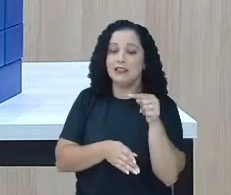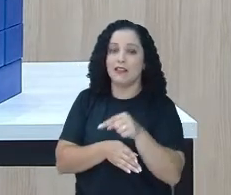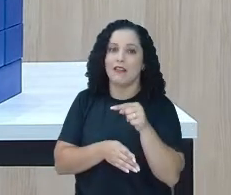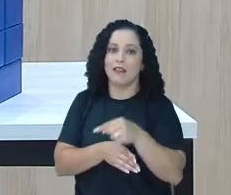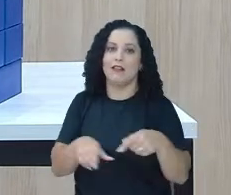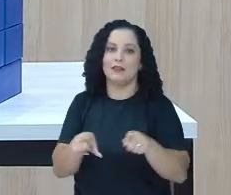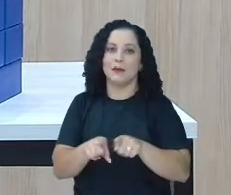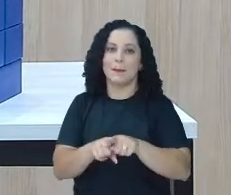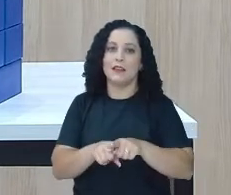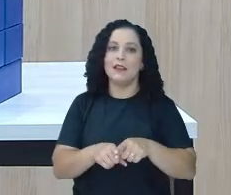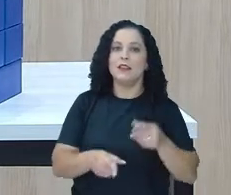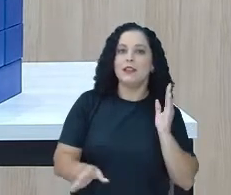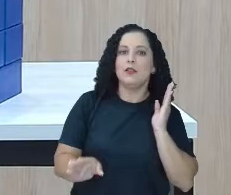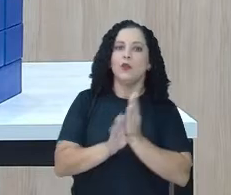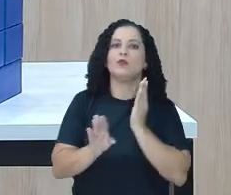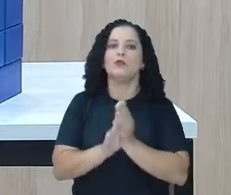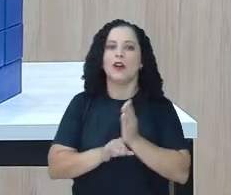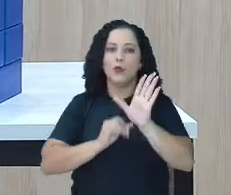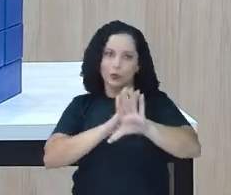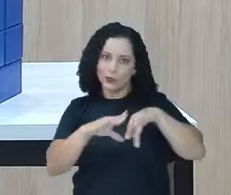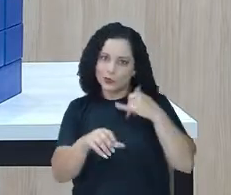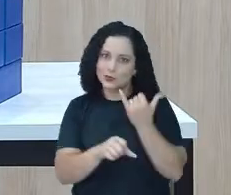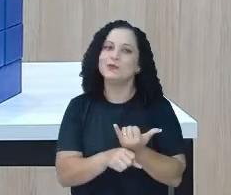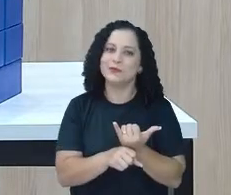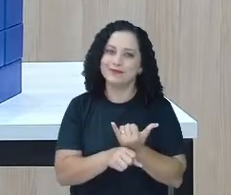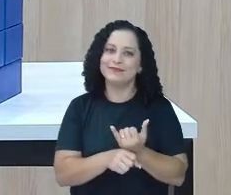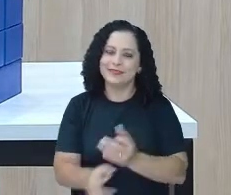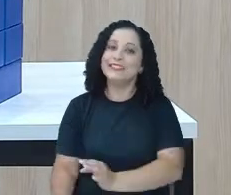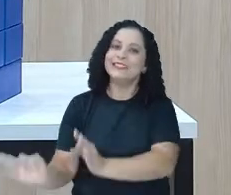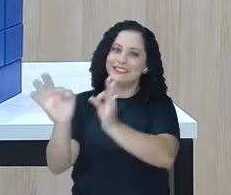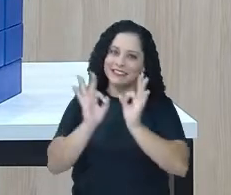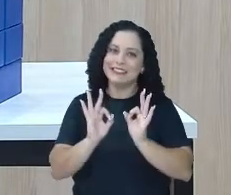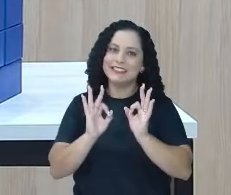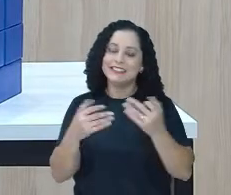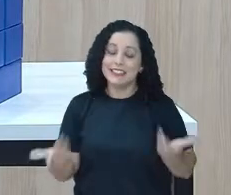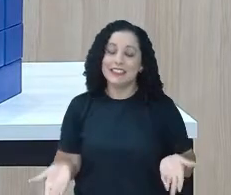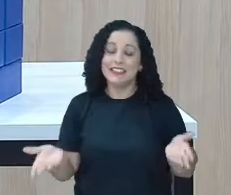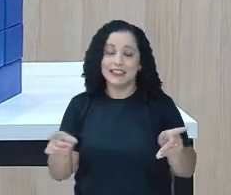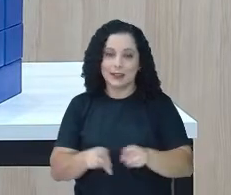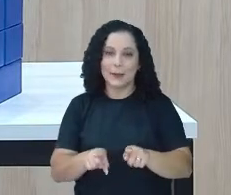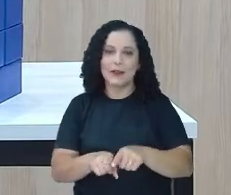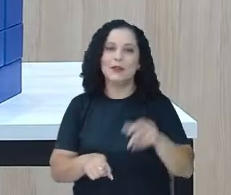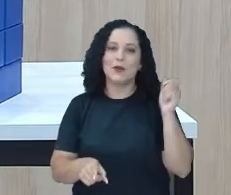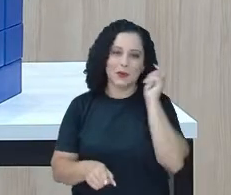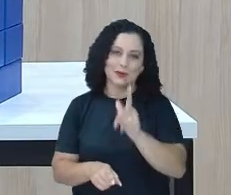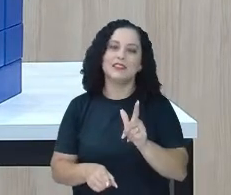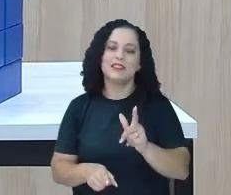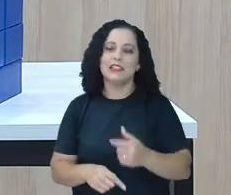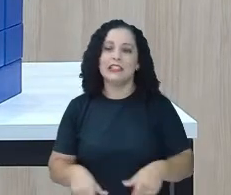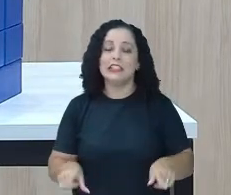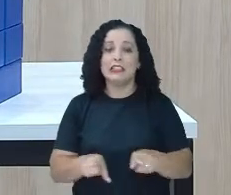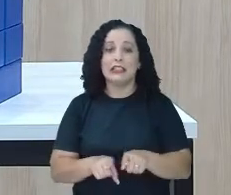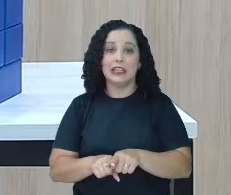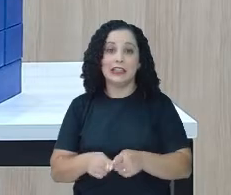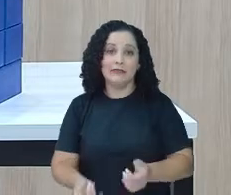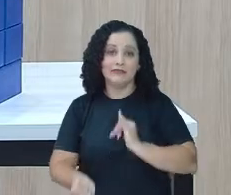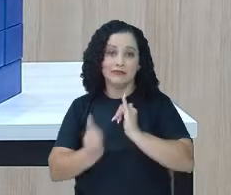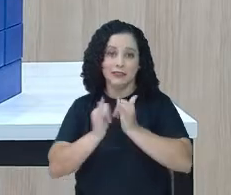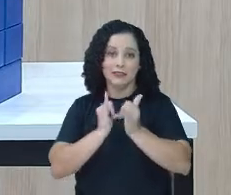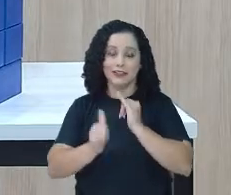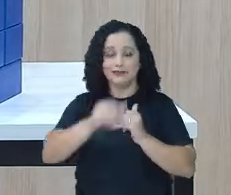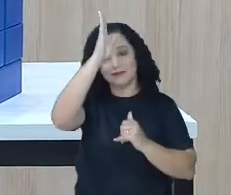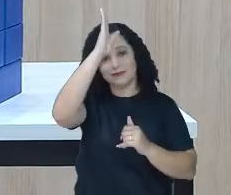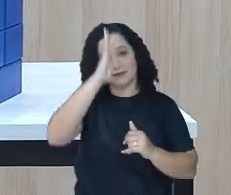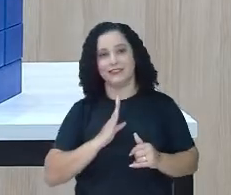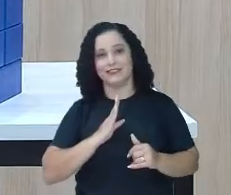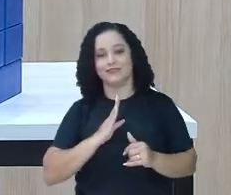canal do YouTube, tá certo? Aí você só vai conseguir, logicamente, assistir as nossas aulas, né? Isso sem consumir dados da sua internet, tá? Aqui tá a